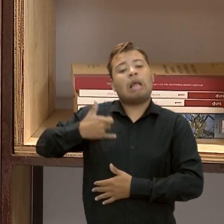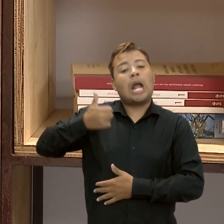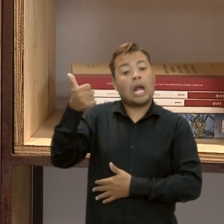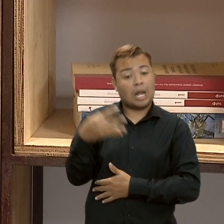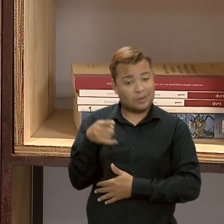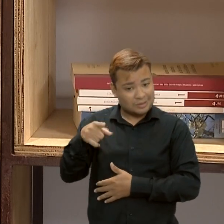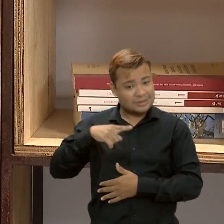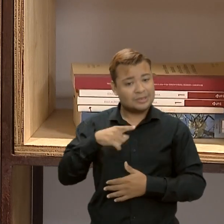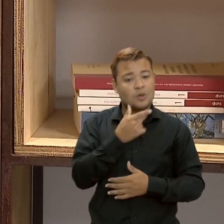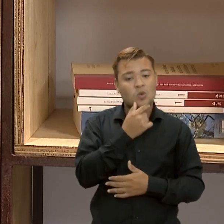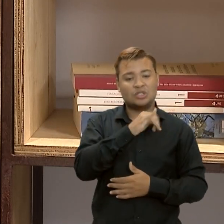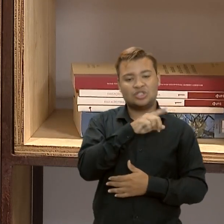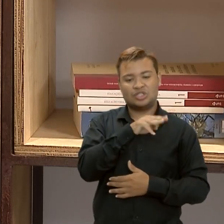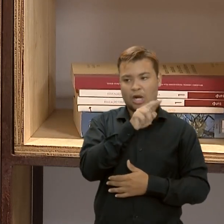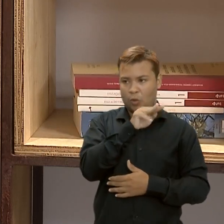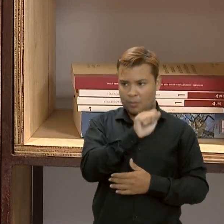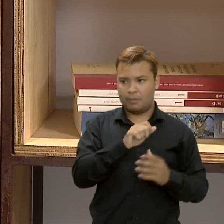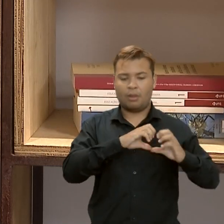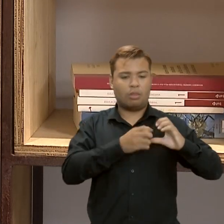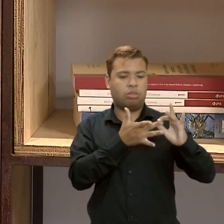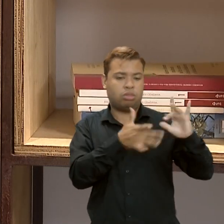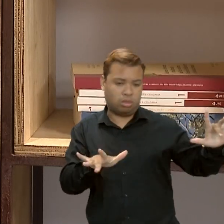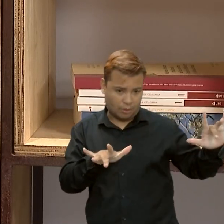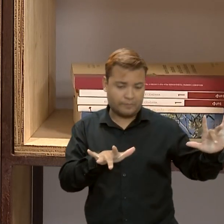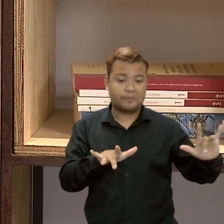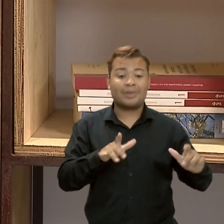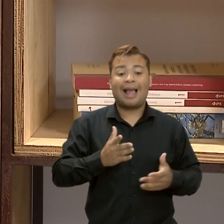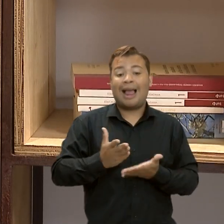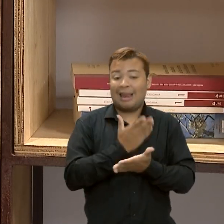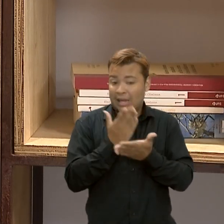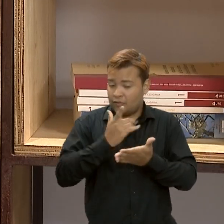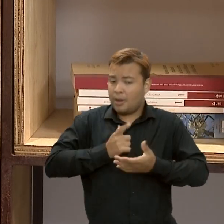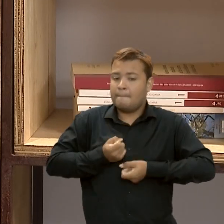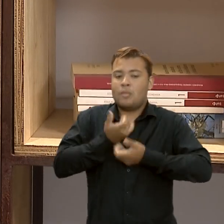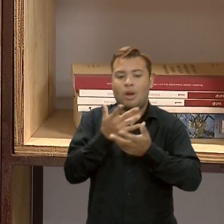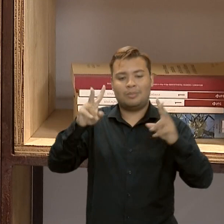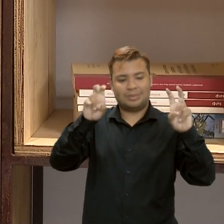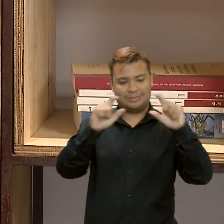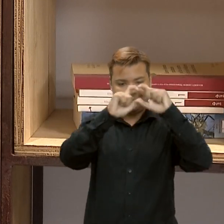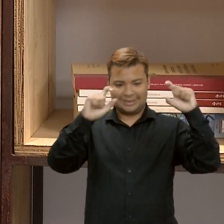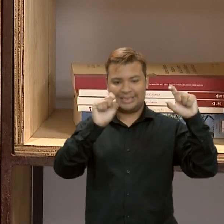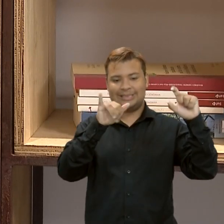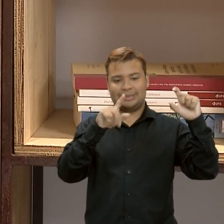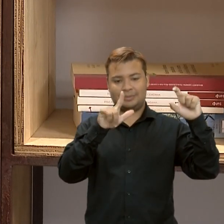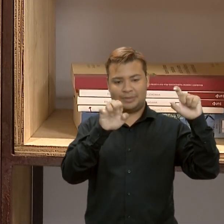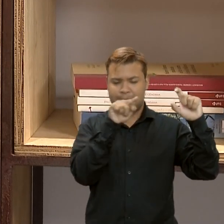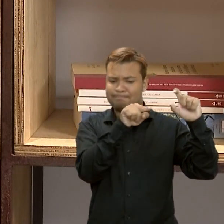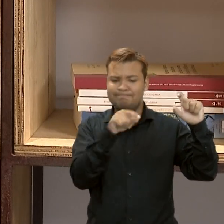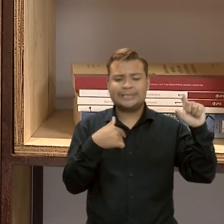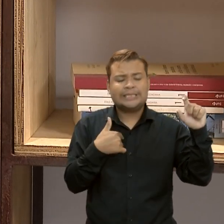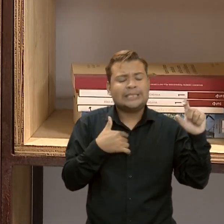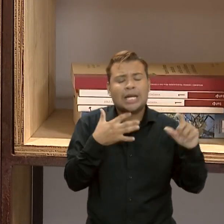o Djalma, né? E nesse livro tem um poema, inclusive o Símile, que eu